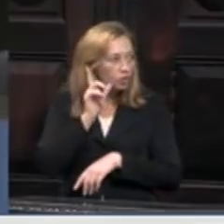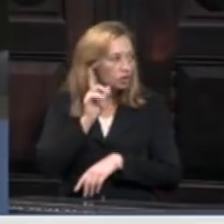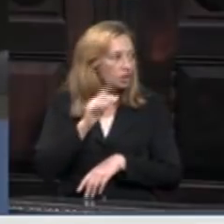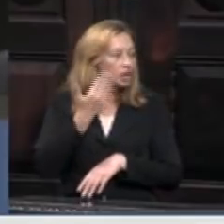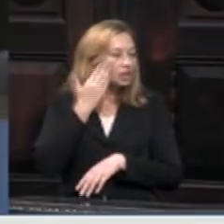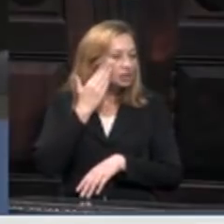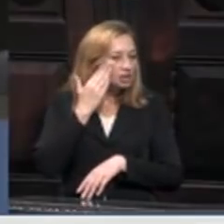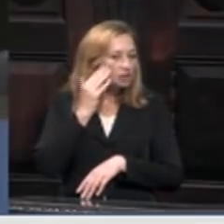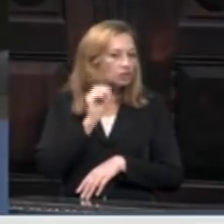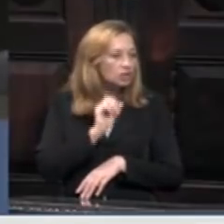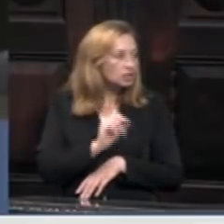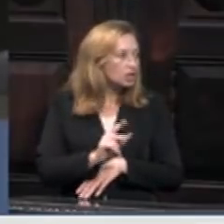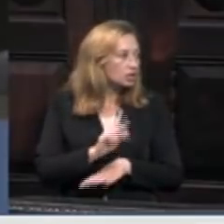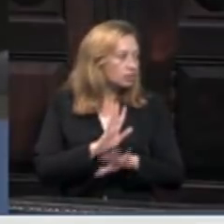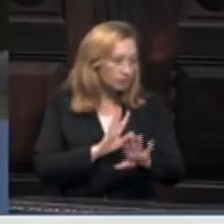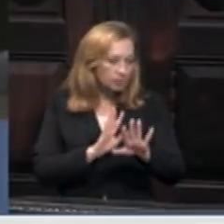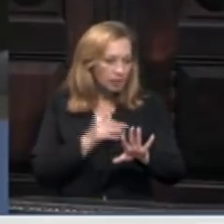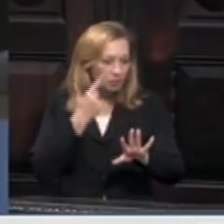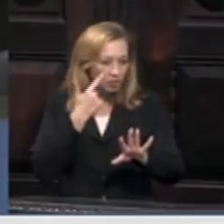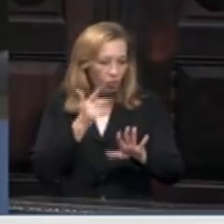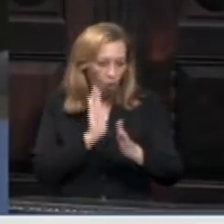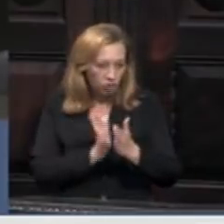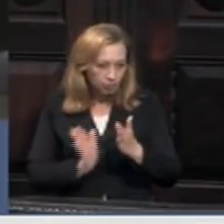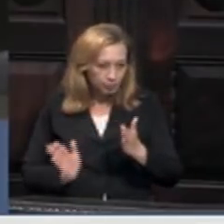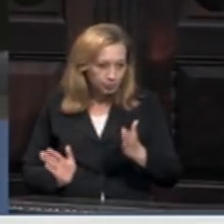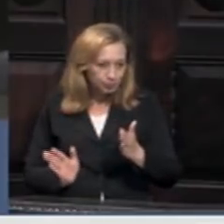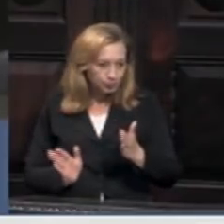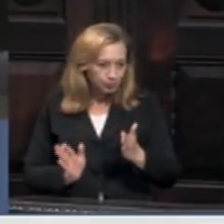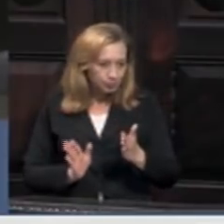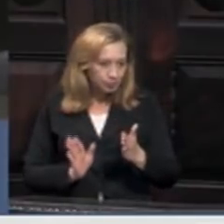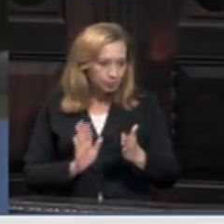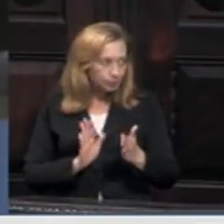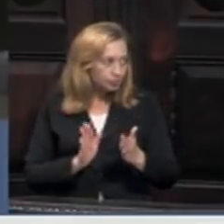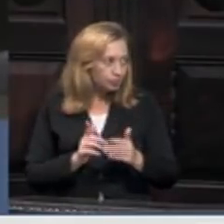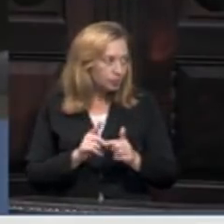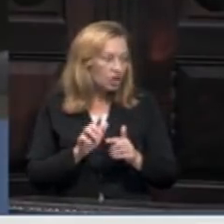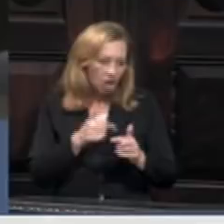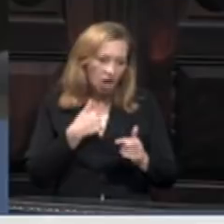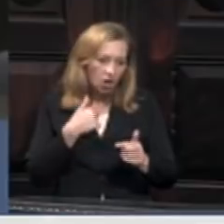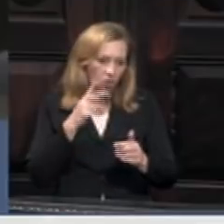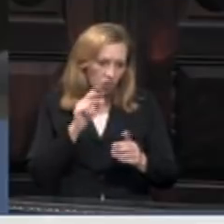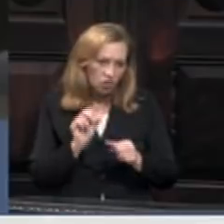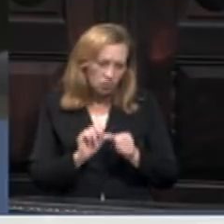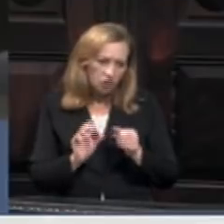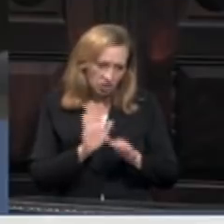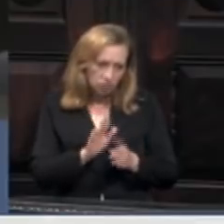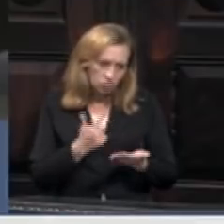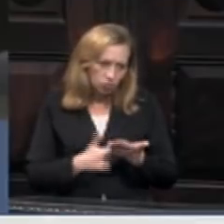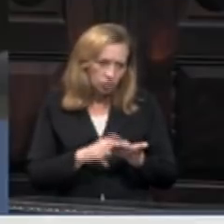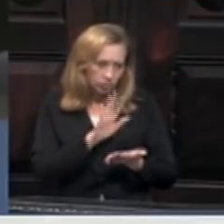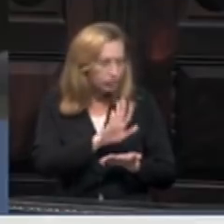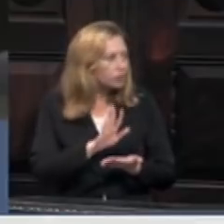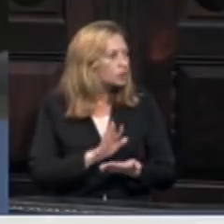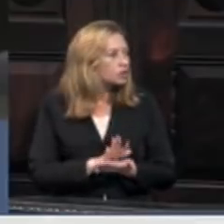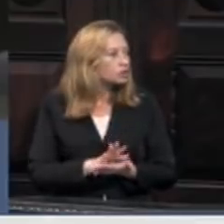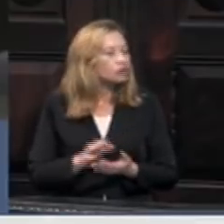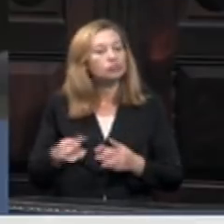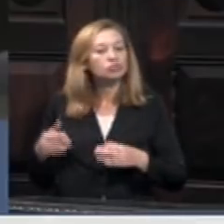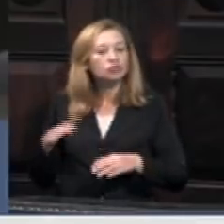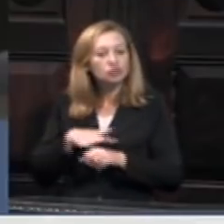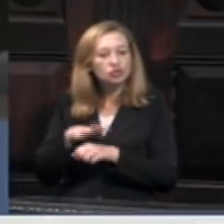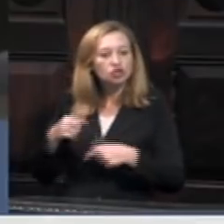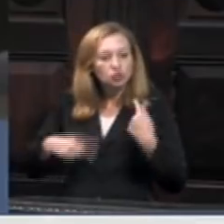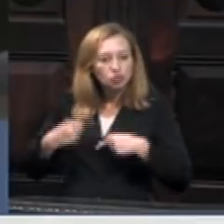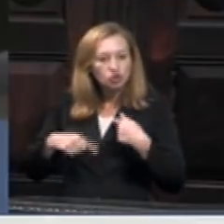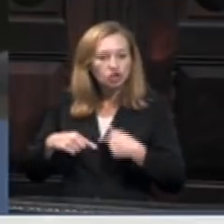ser autorizativo. Agora ele já fez uma questão de ordem. Sem problema, eu faço com Vossa Excelência um compromisso. Vamos discutir os números